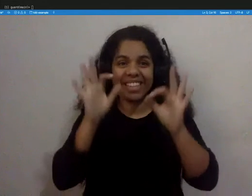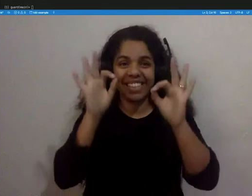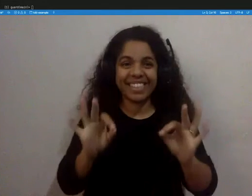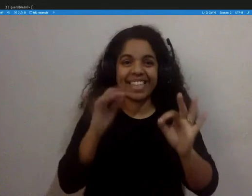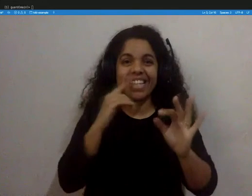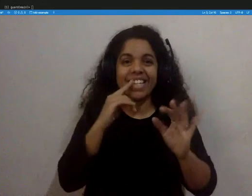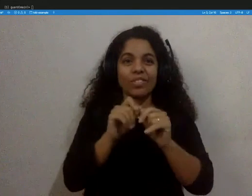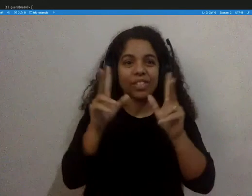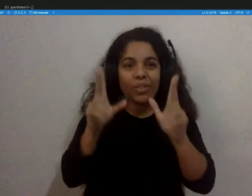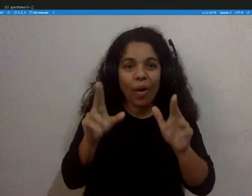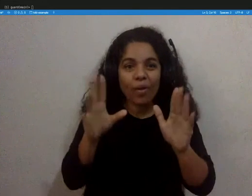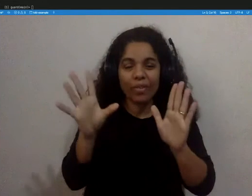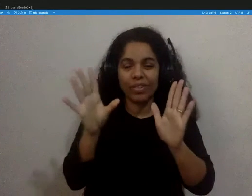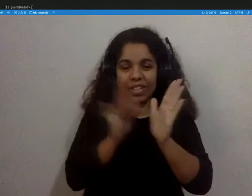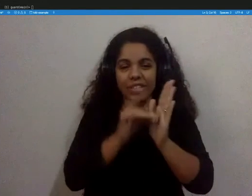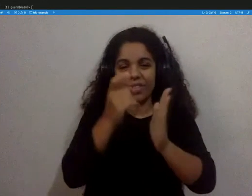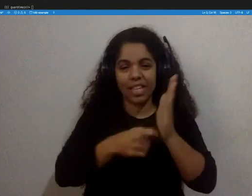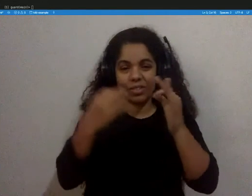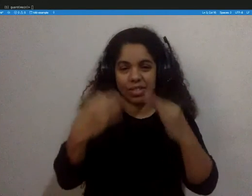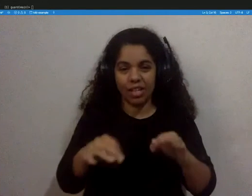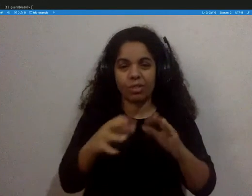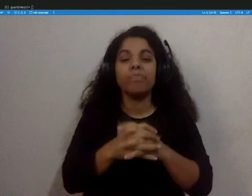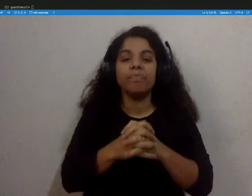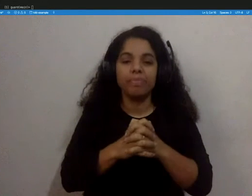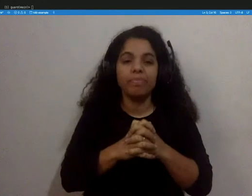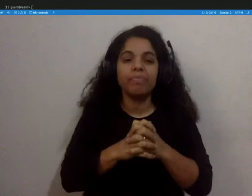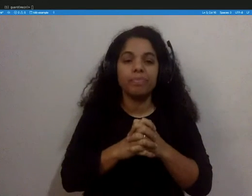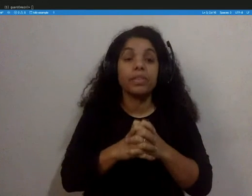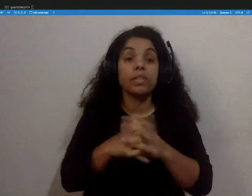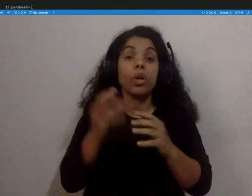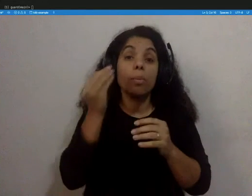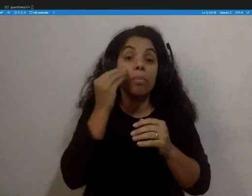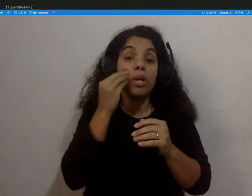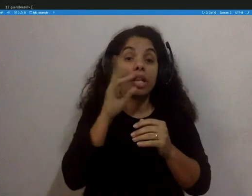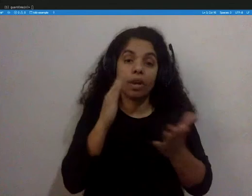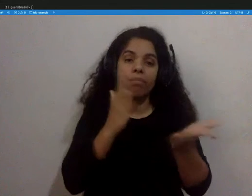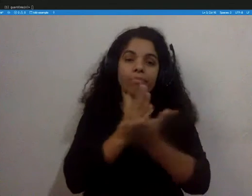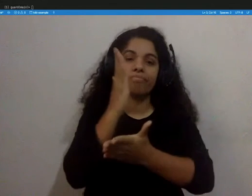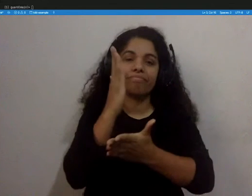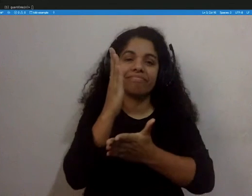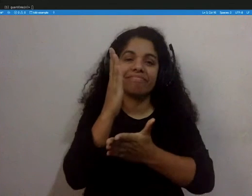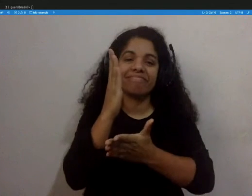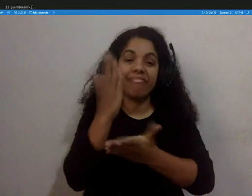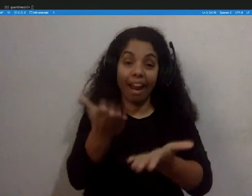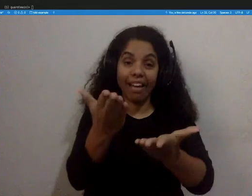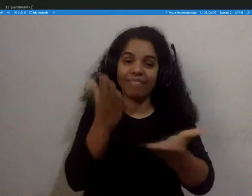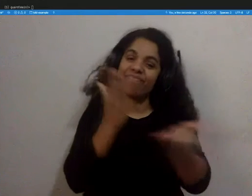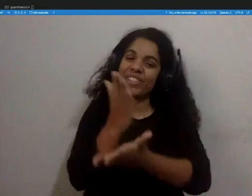estou pondo o texto certo. E o meu teste, ele vai passar. Ah lá,